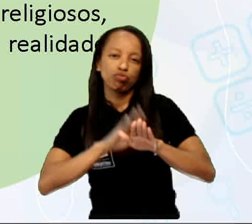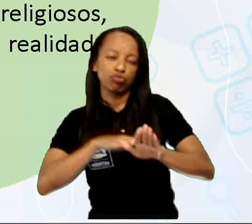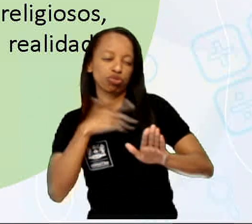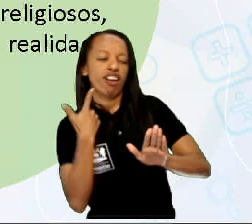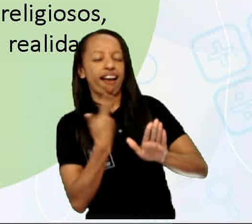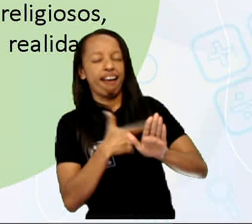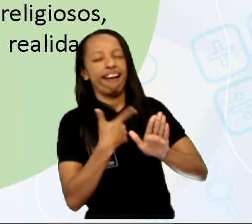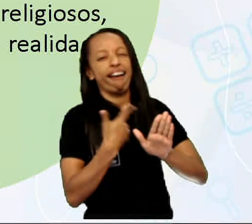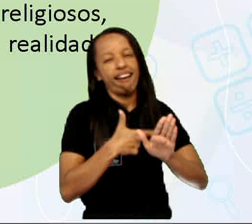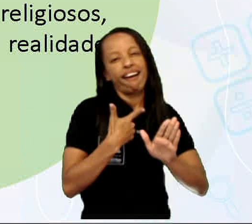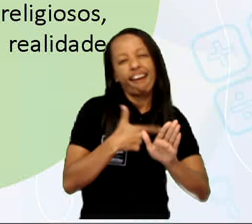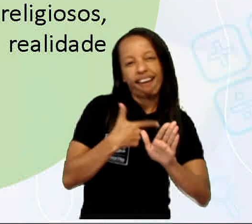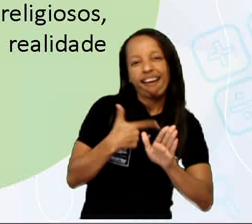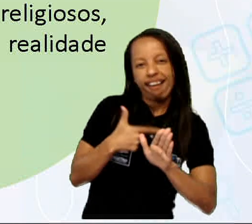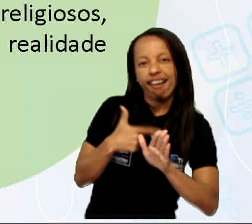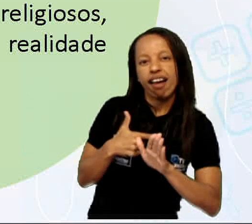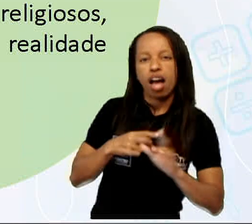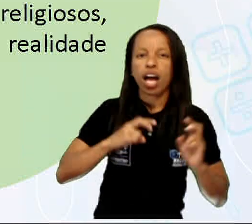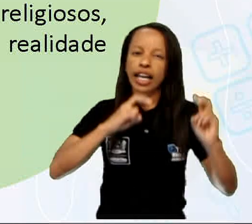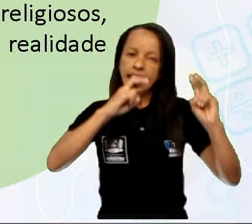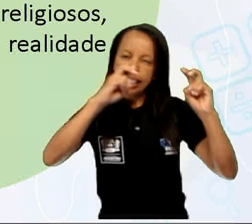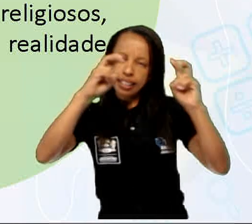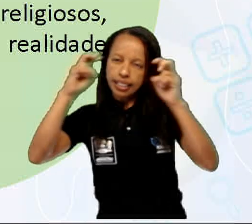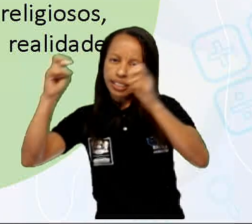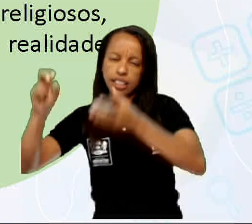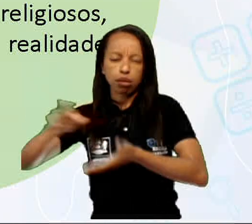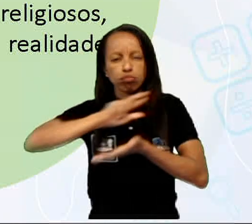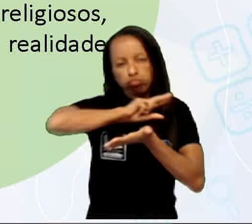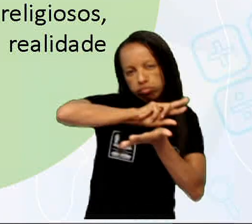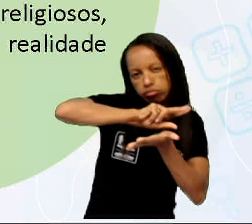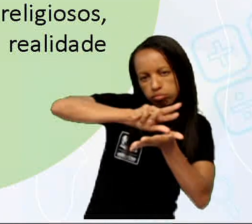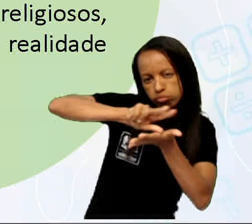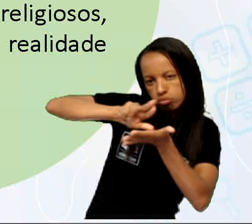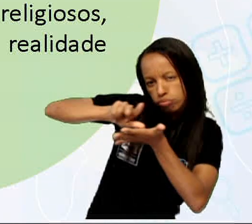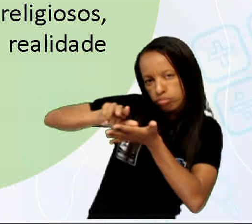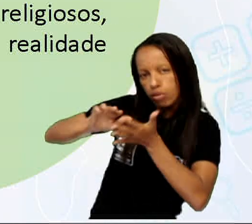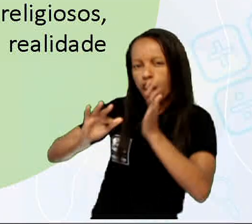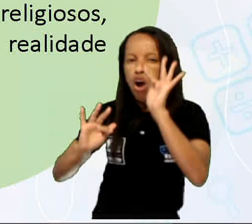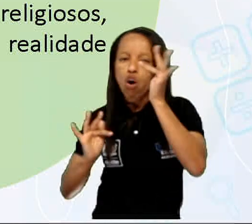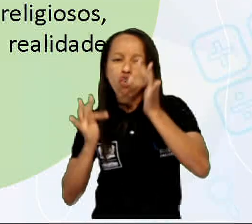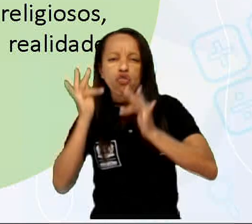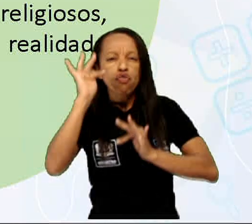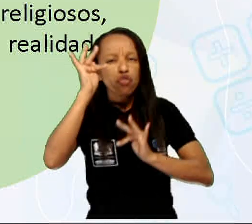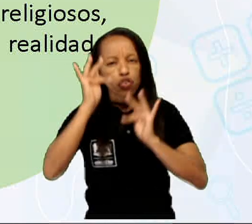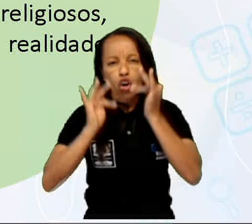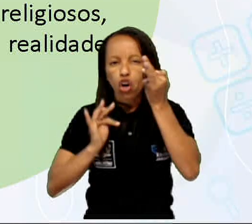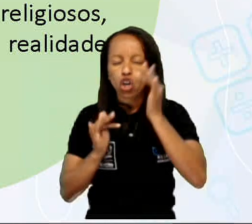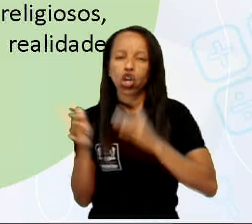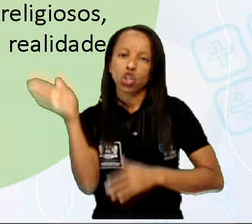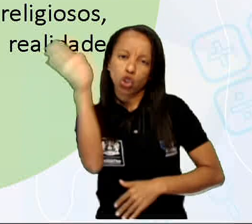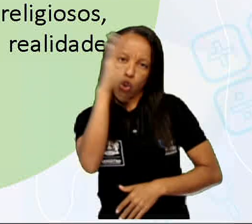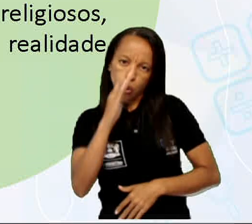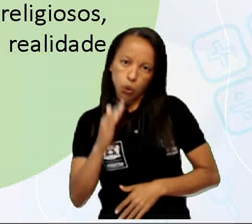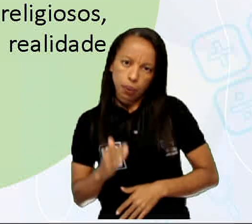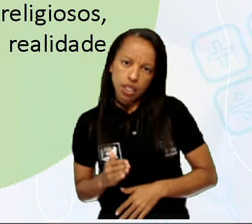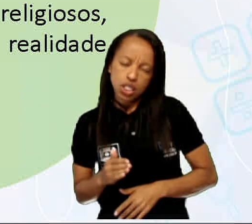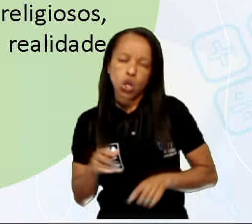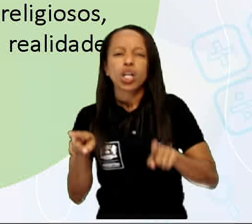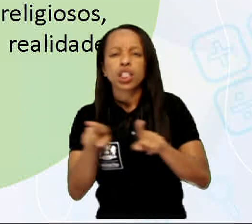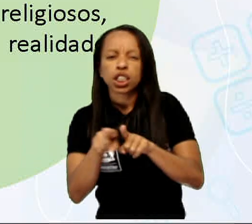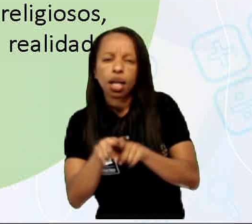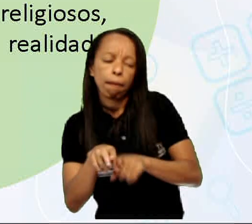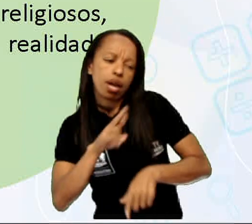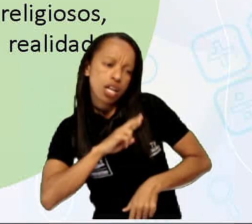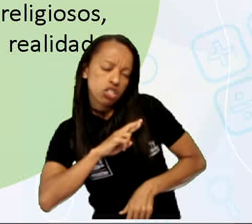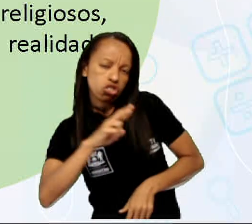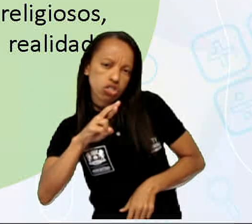questões, temas diversos, como, por exemplo, folclore brasileiro, questões religiosas,